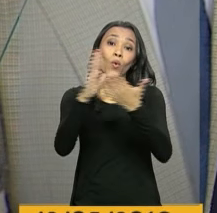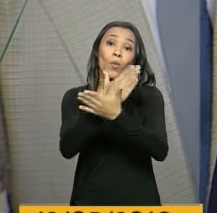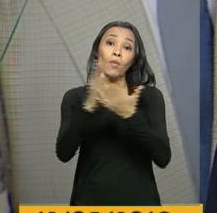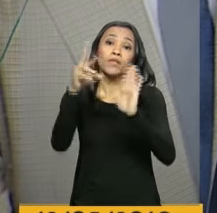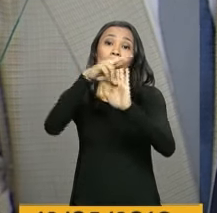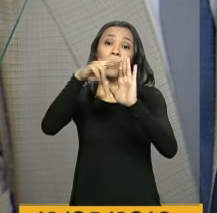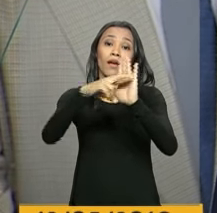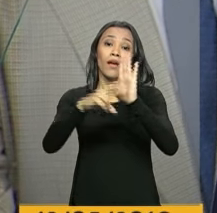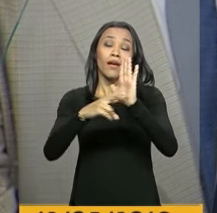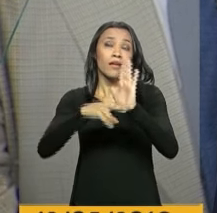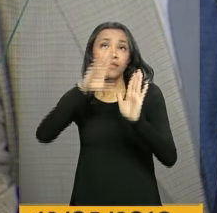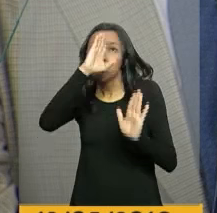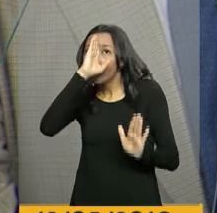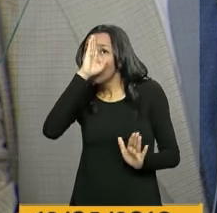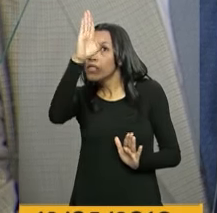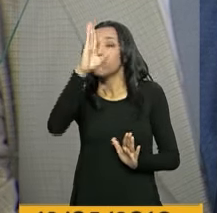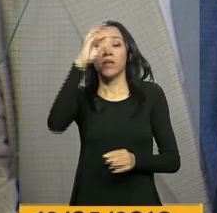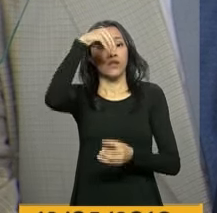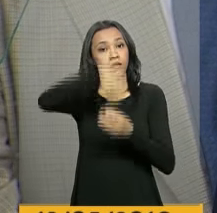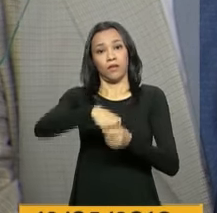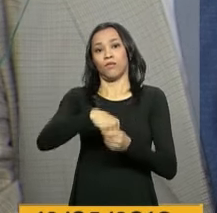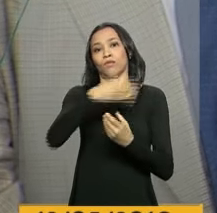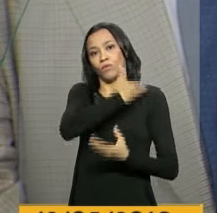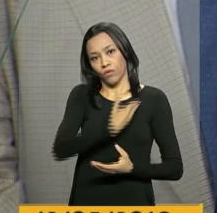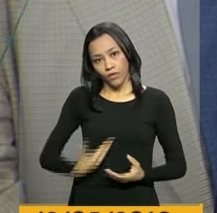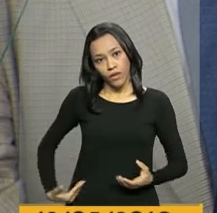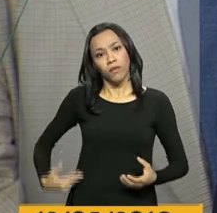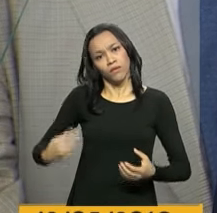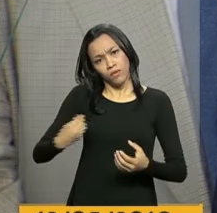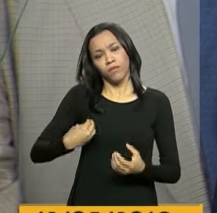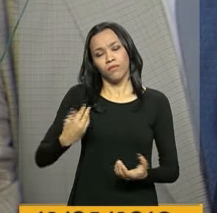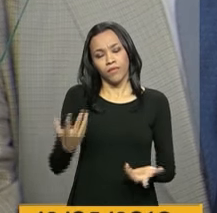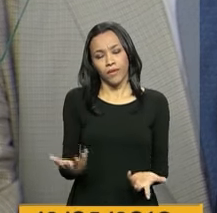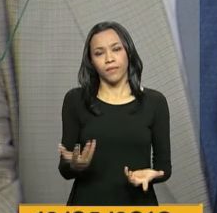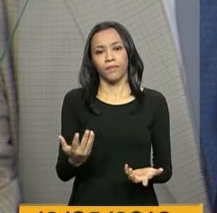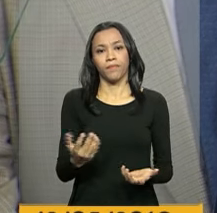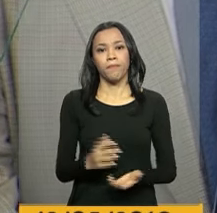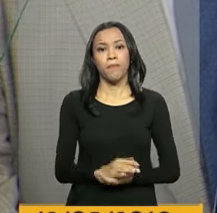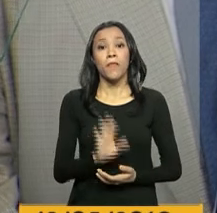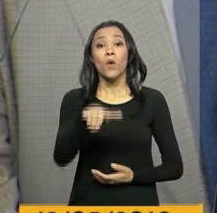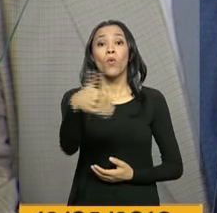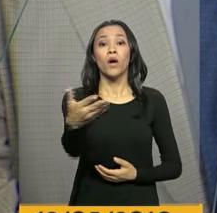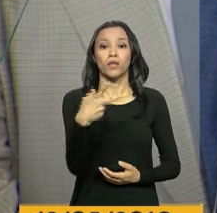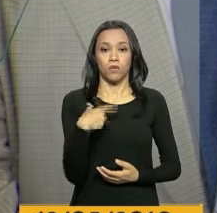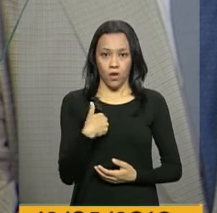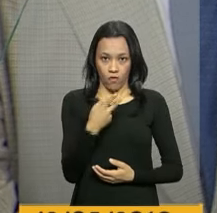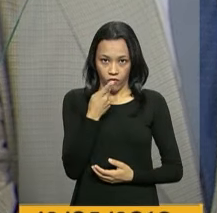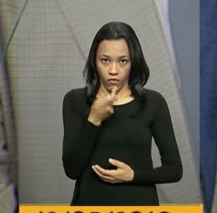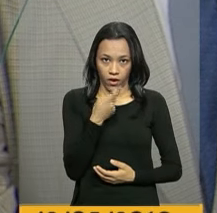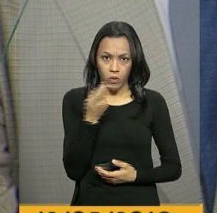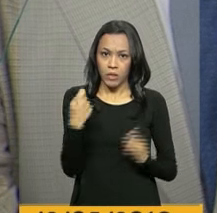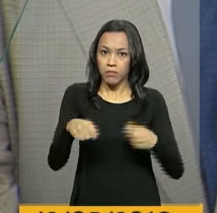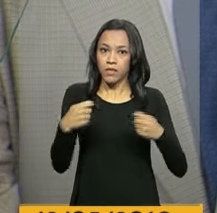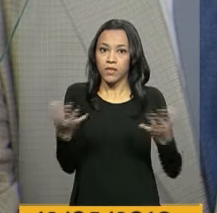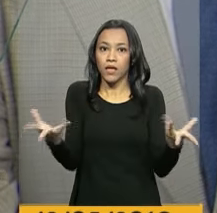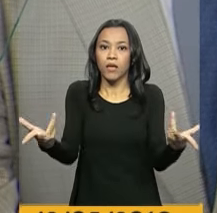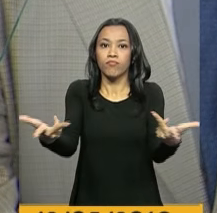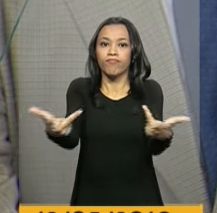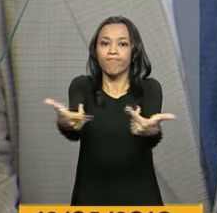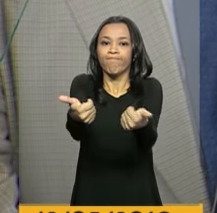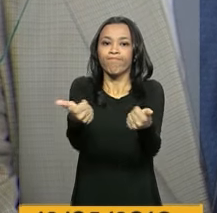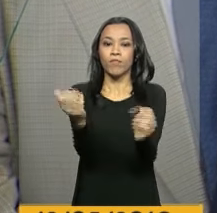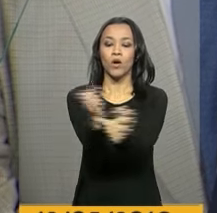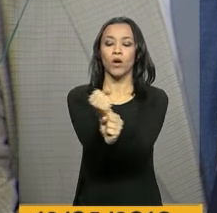fundamentais da vida pública e da vida do Estado. Então, quando E eu digo, é preciso dar eficiência